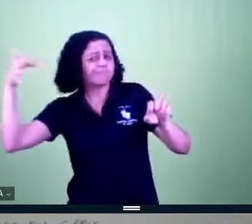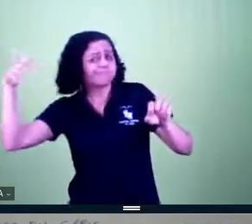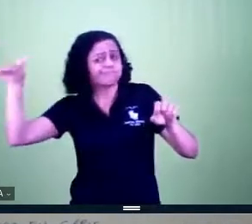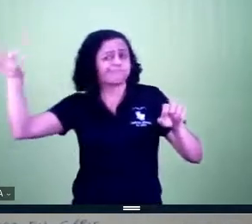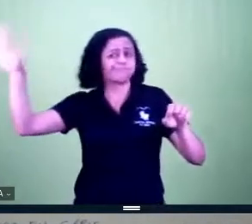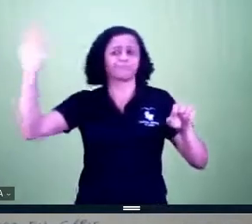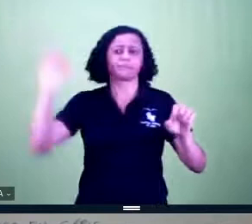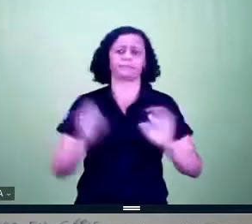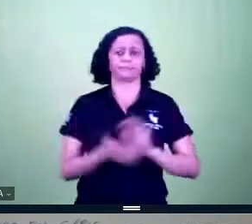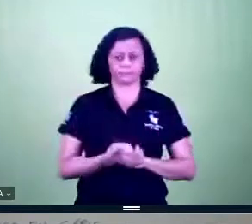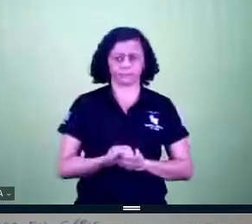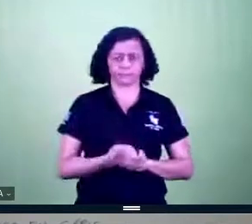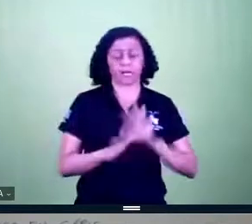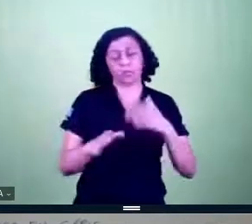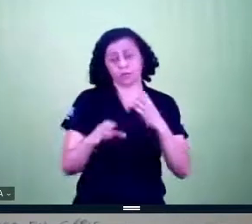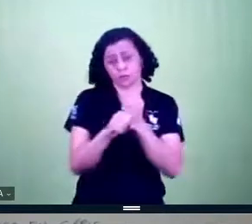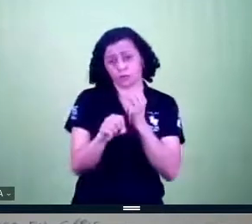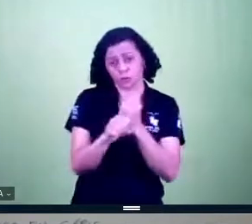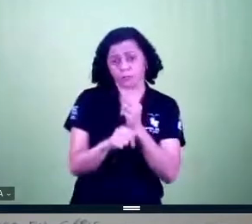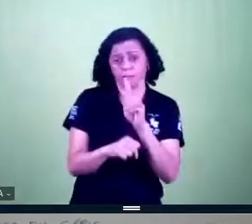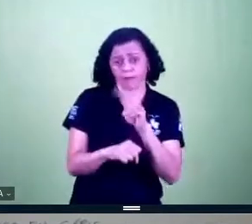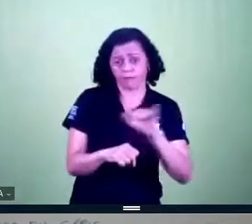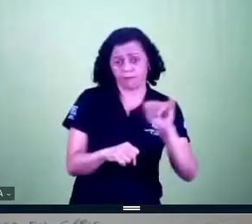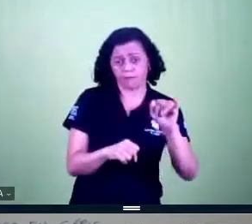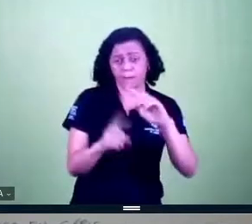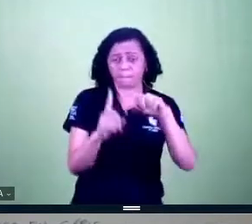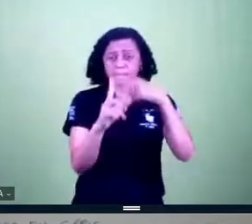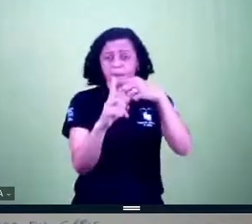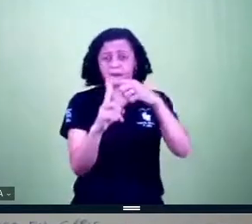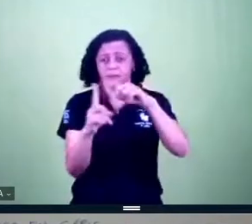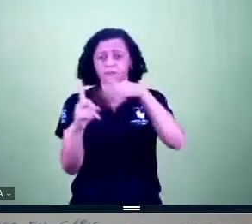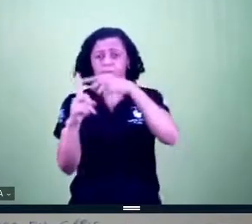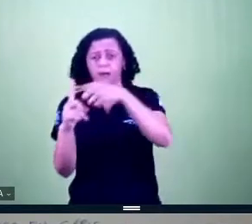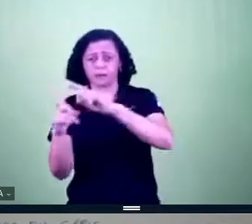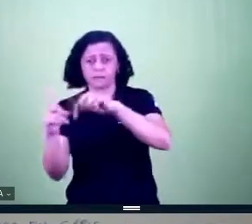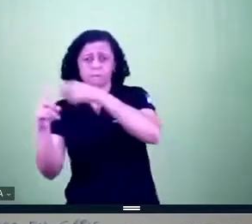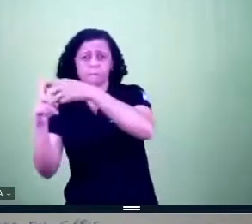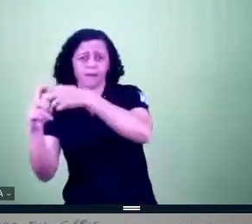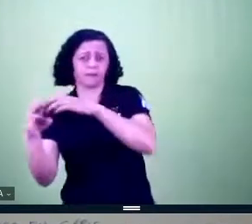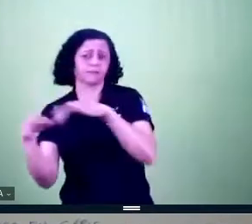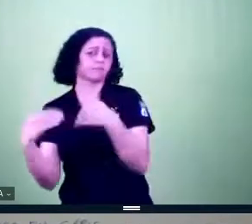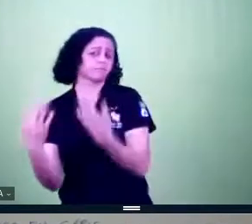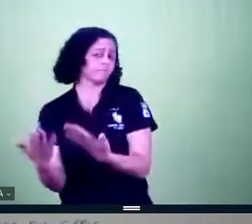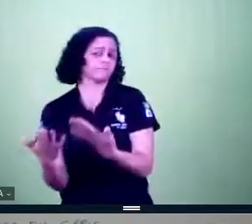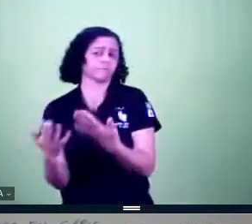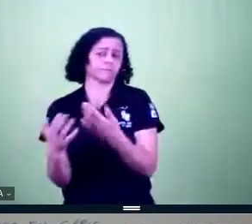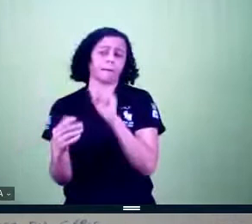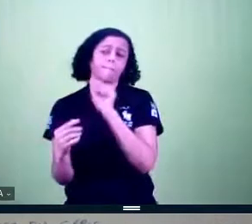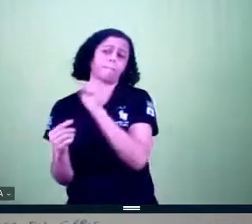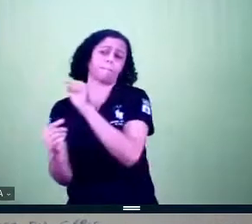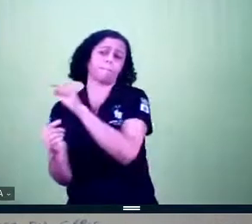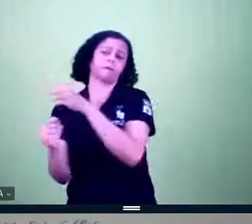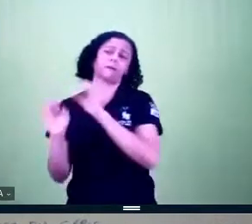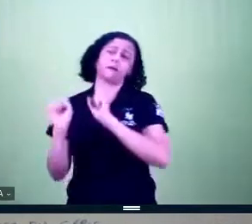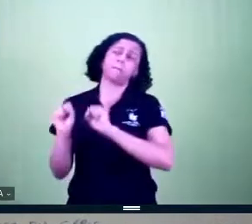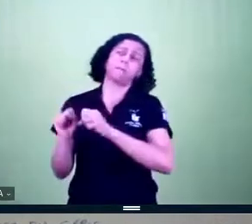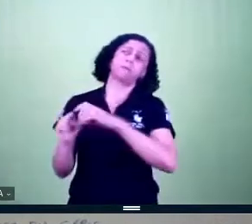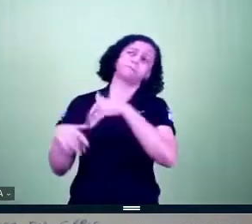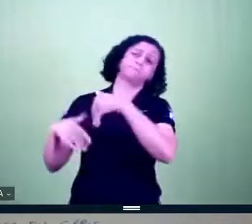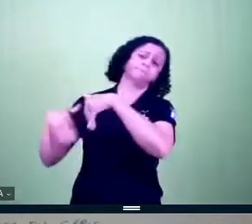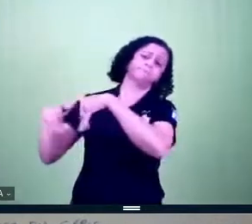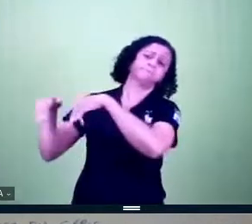se somar, vou fazer uma correção aqui, ó, mais quantos eu tiver, 3 pontinhos aqui, ó,